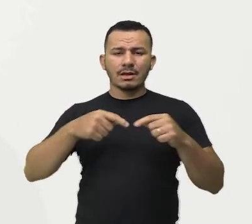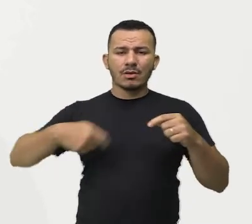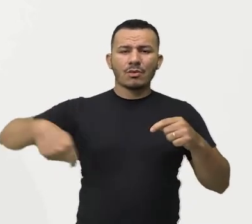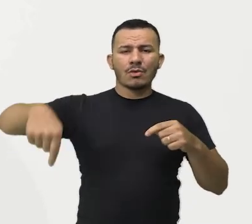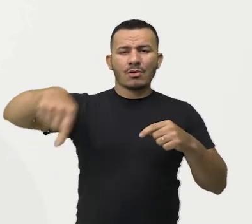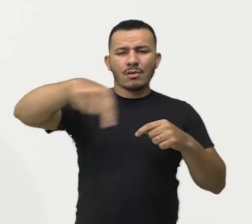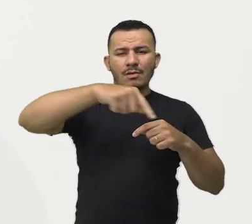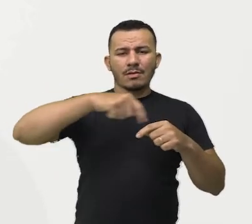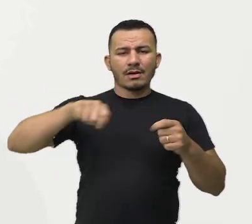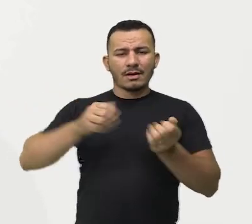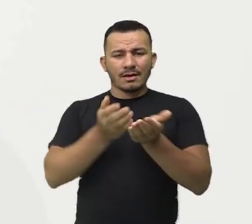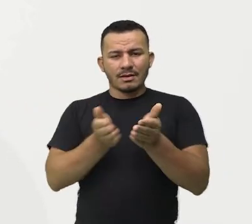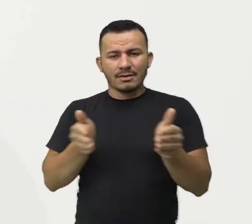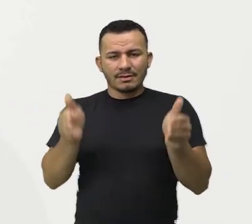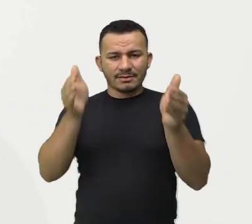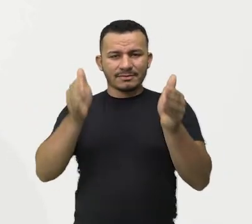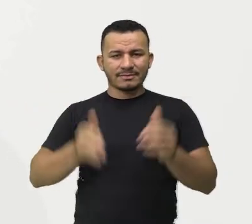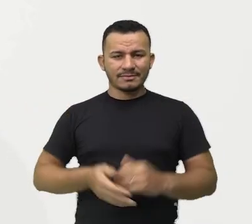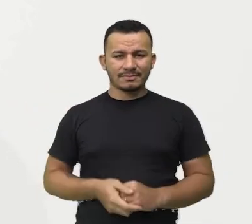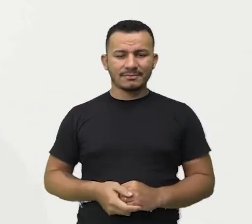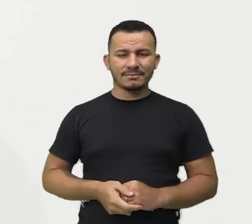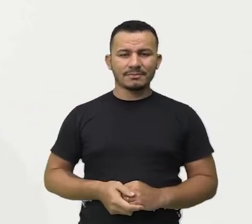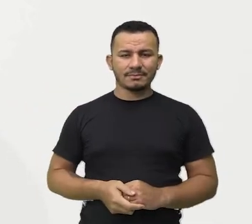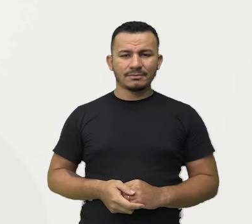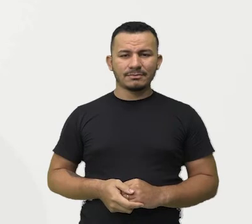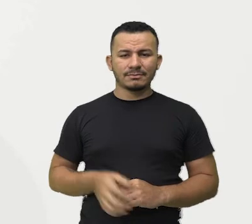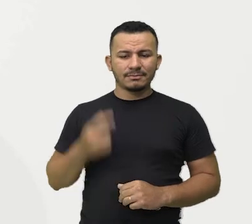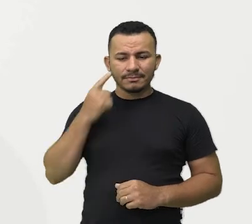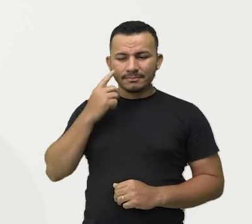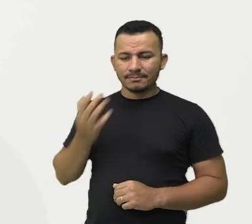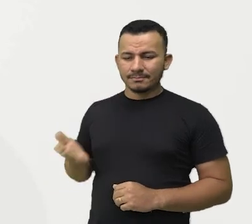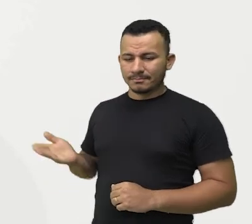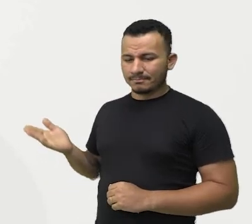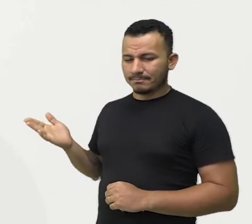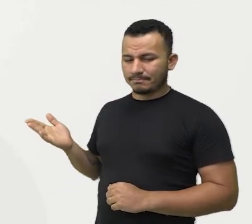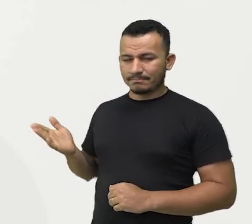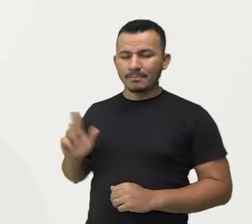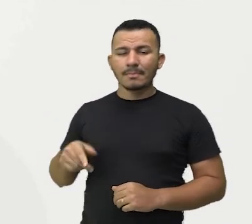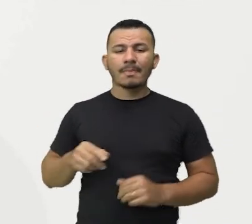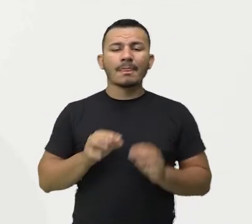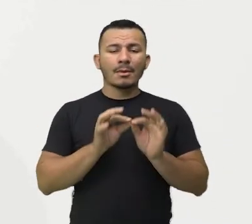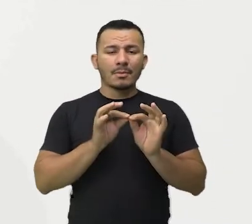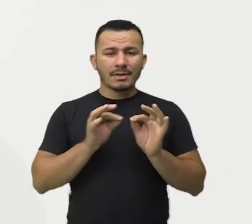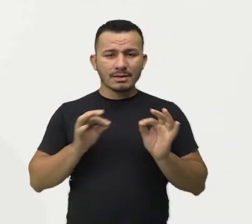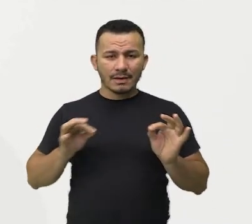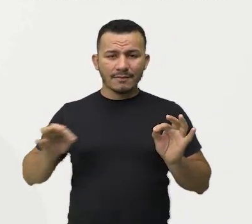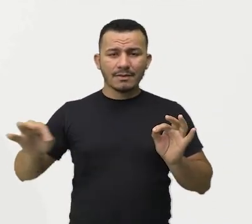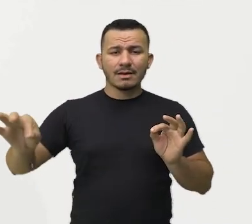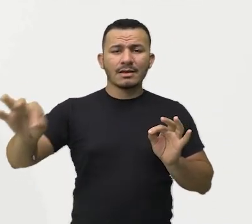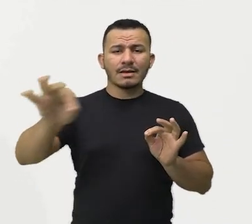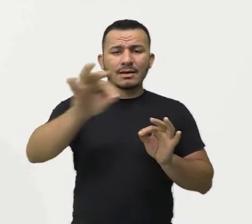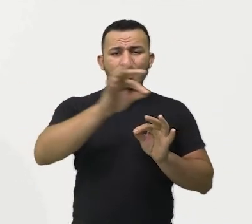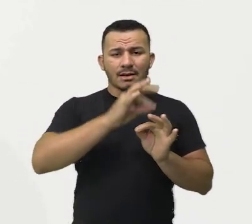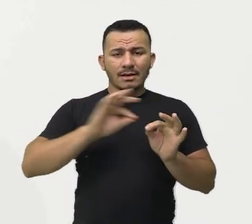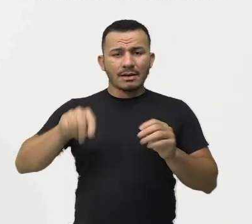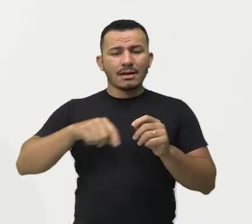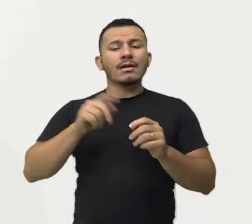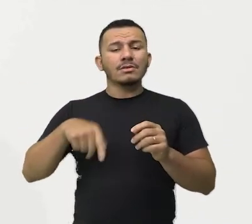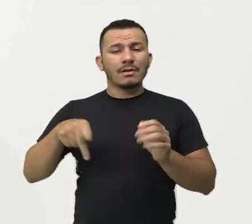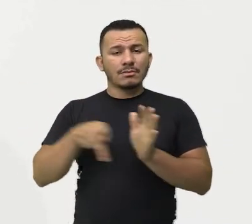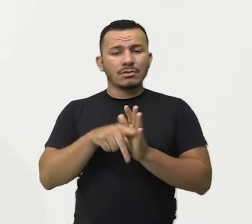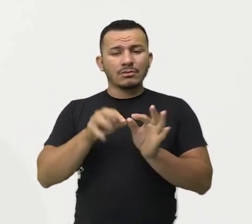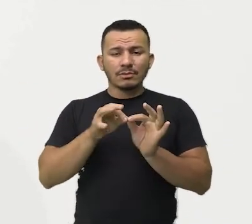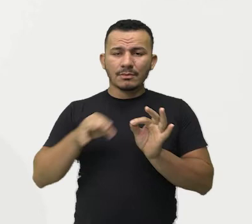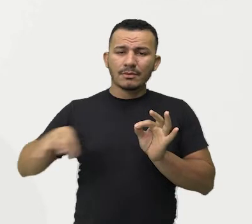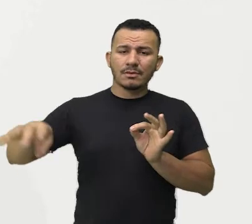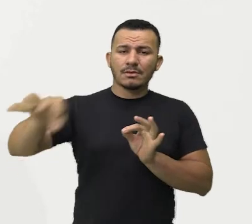utilizada lá para fazer o enfeite lá, fazer a volta lá do vaso, tá legal? Esse é o comprimento desta fita toda